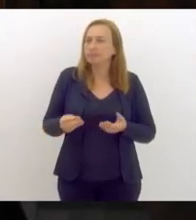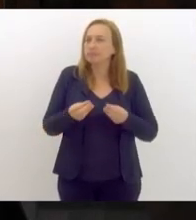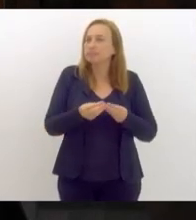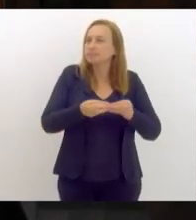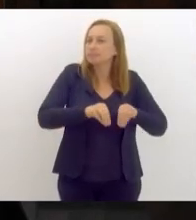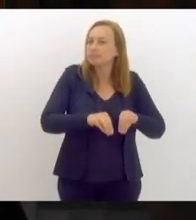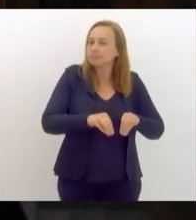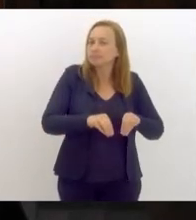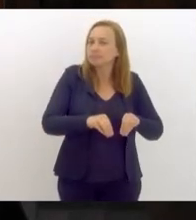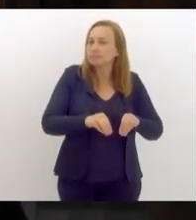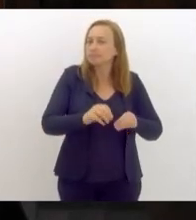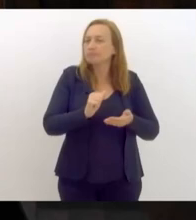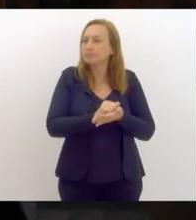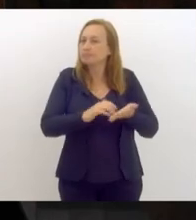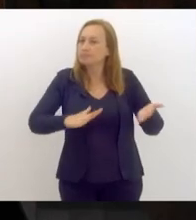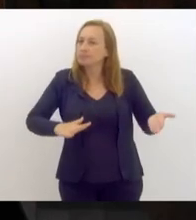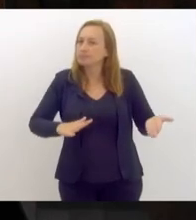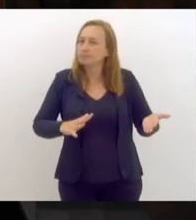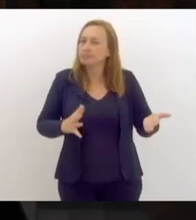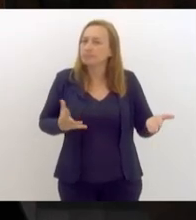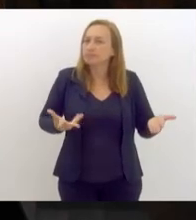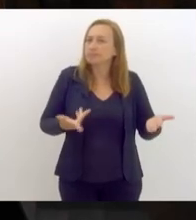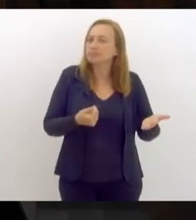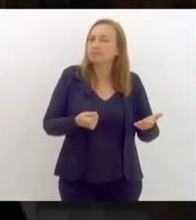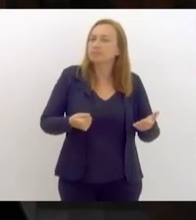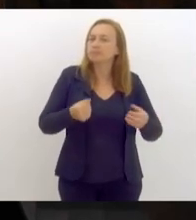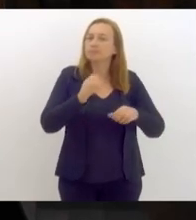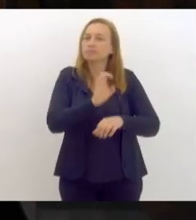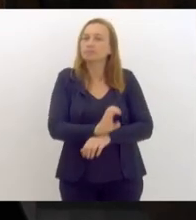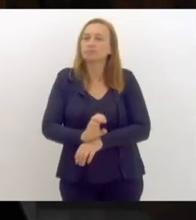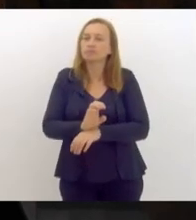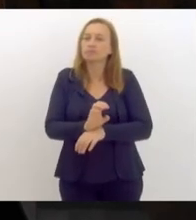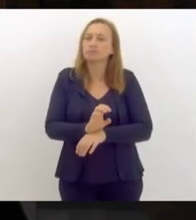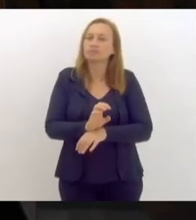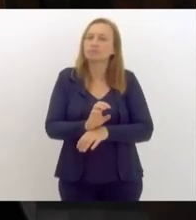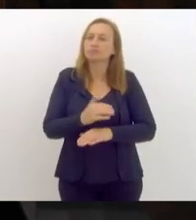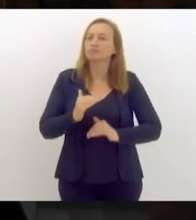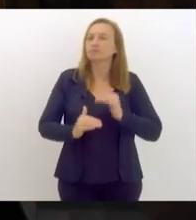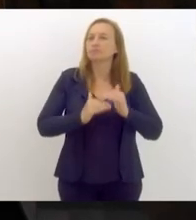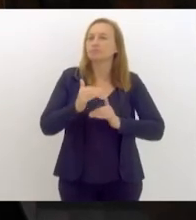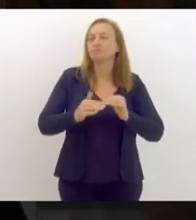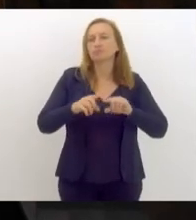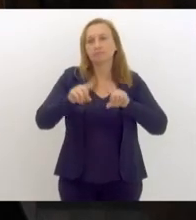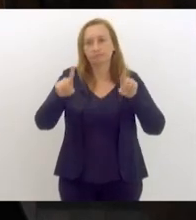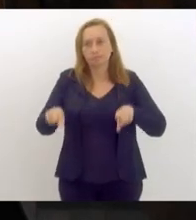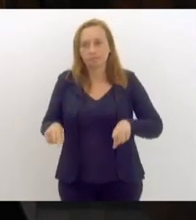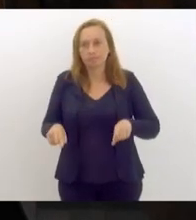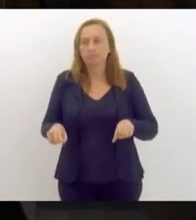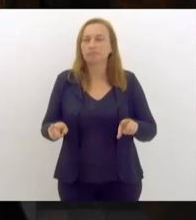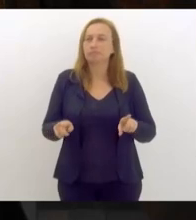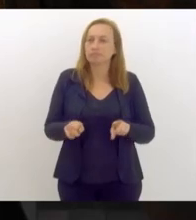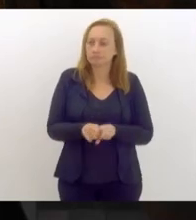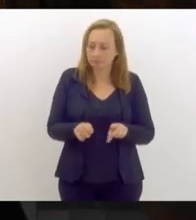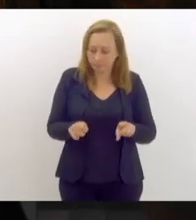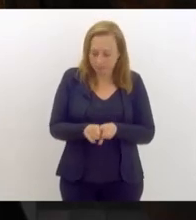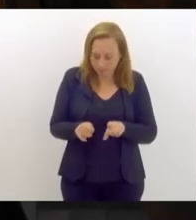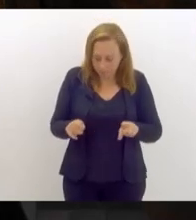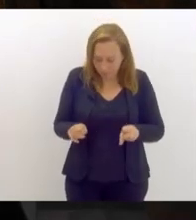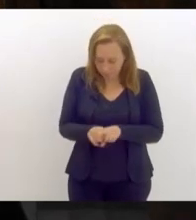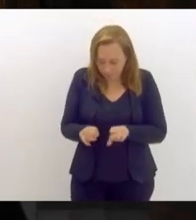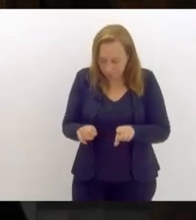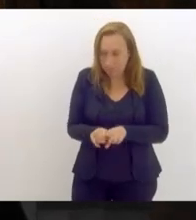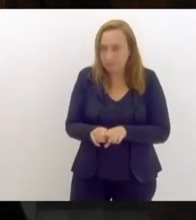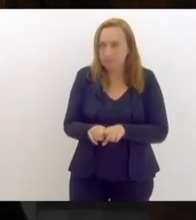as atividades essenciais de estado desenvolvidos pelos servidores e consequentemente o